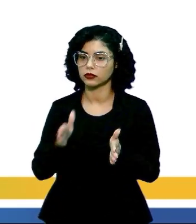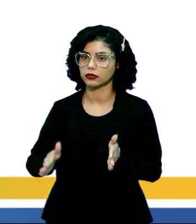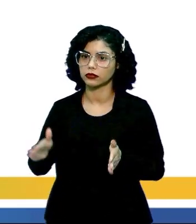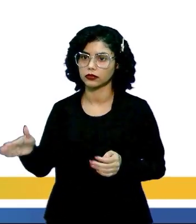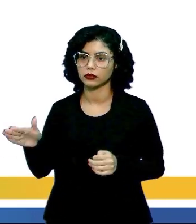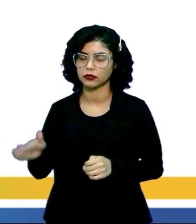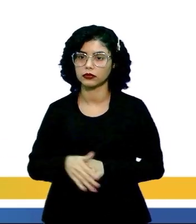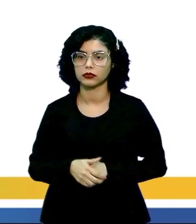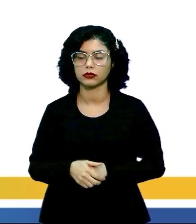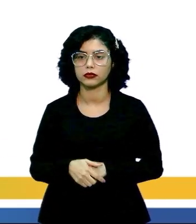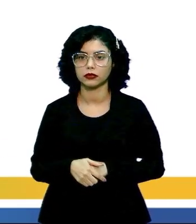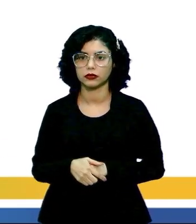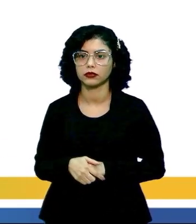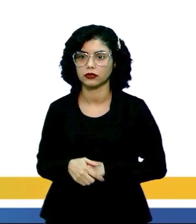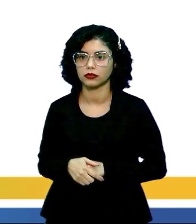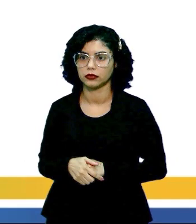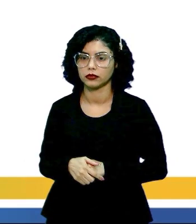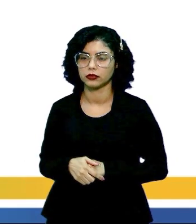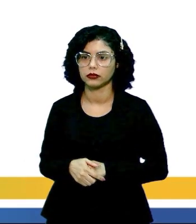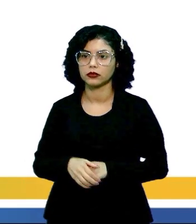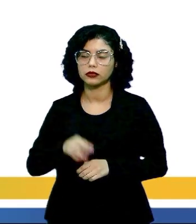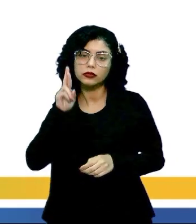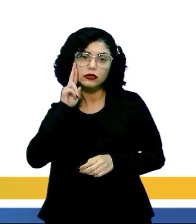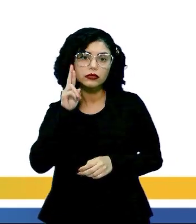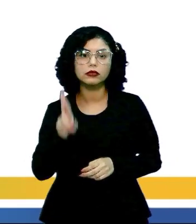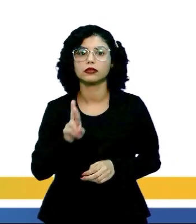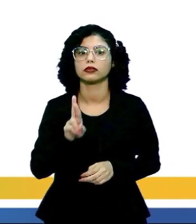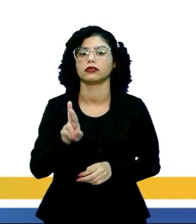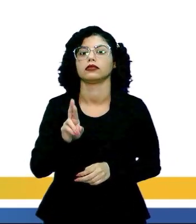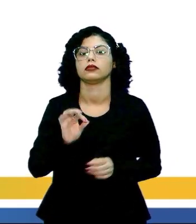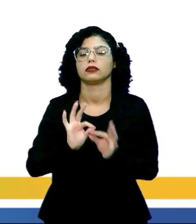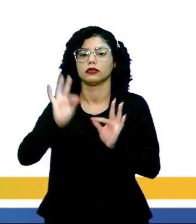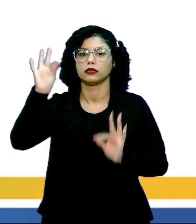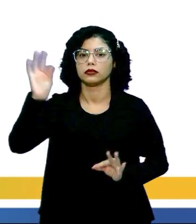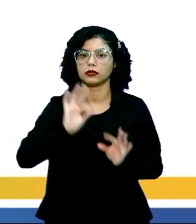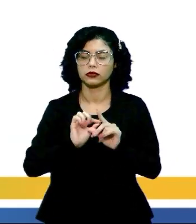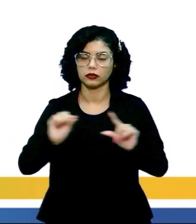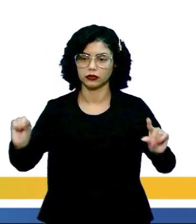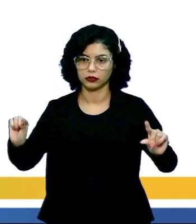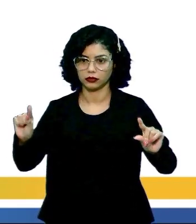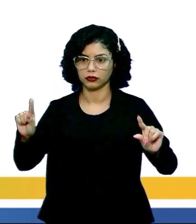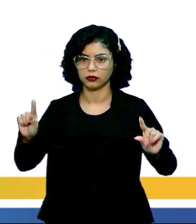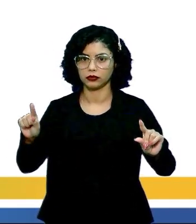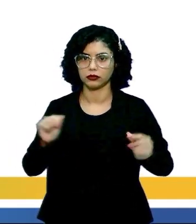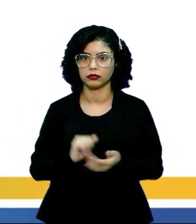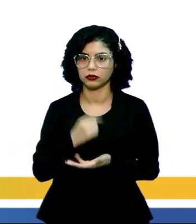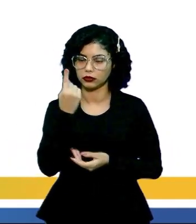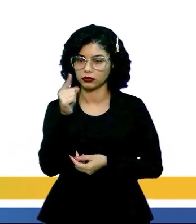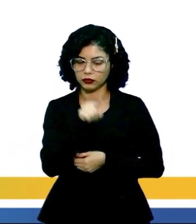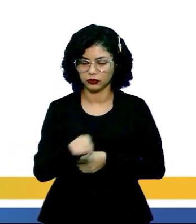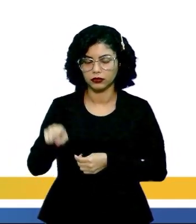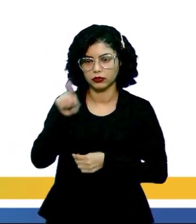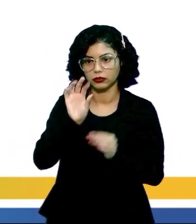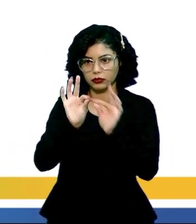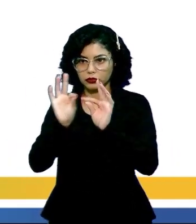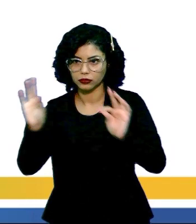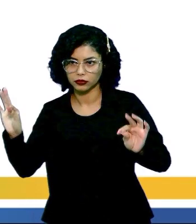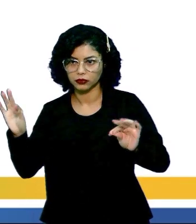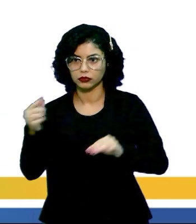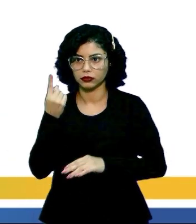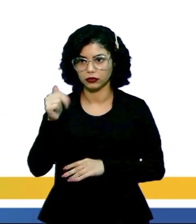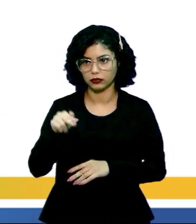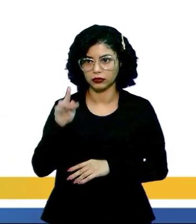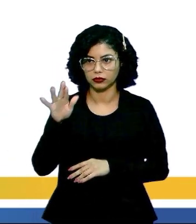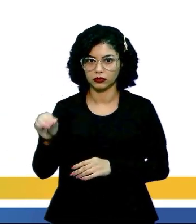cálculo bem passo a passo. A razão entre o comprimento do diâmetro de um fio de cabelo e o